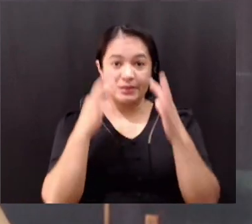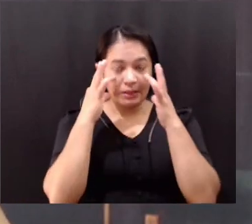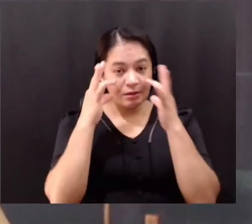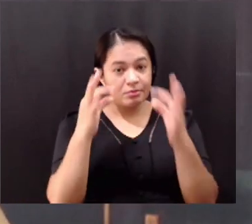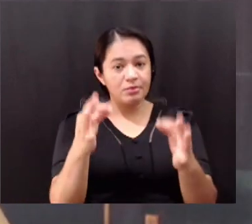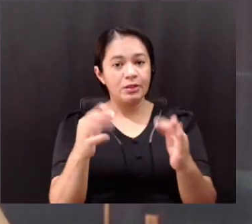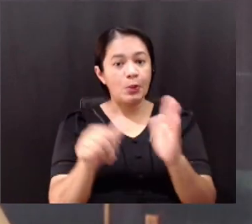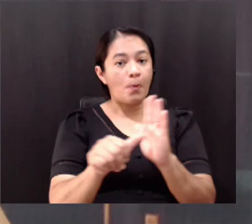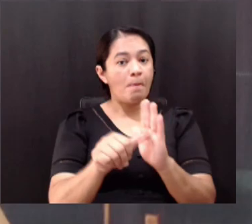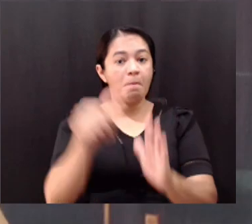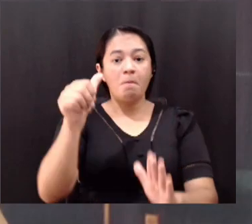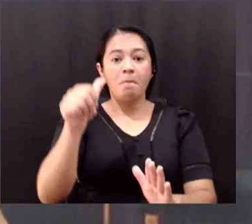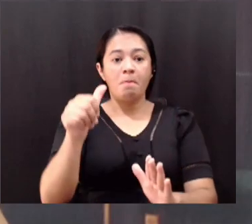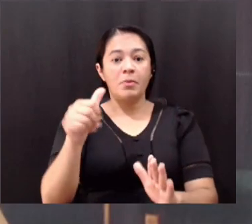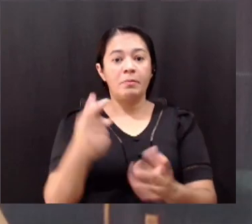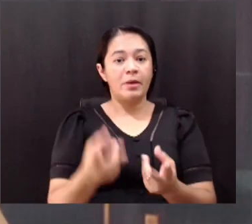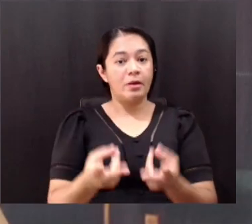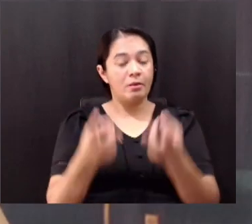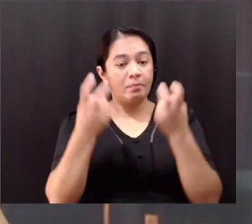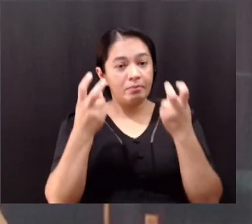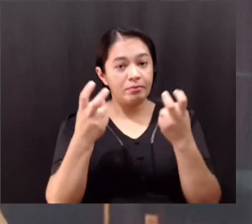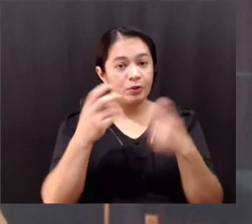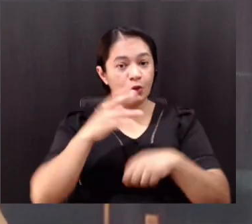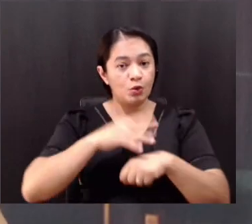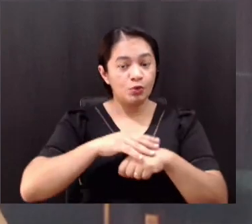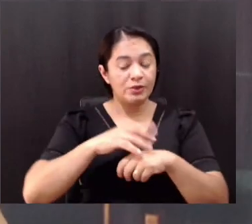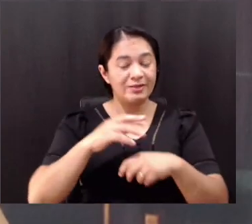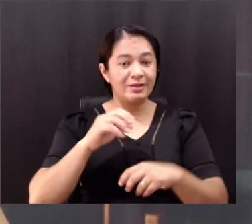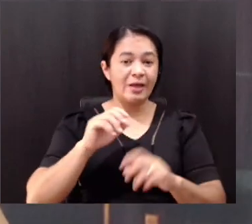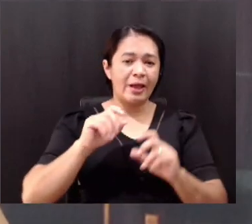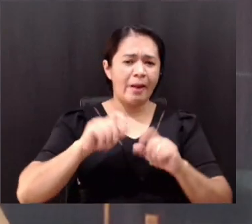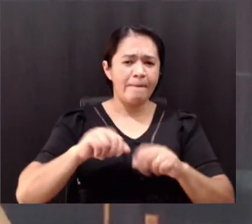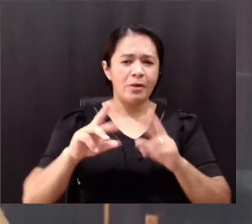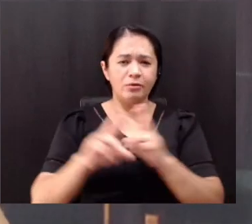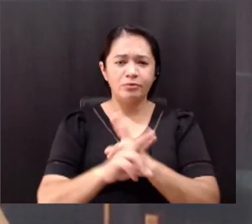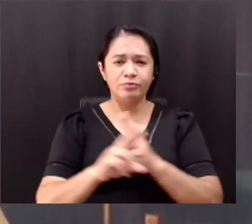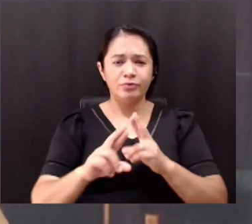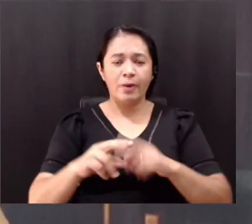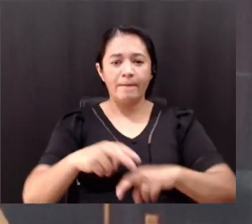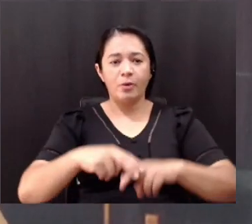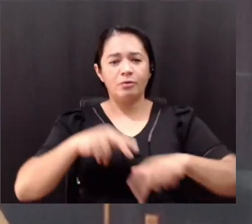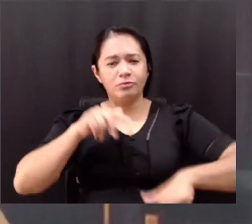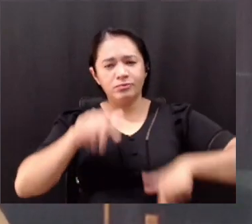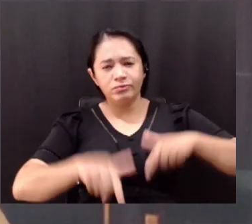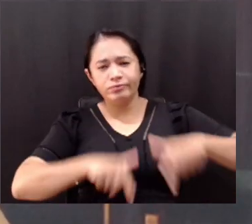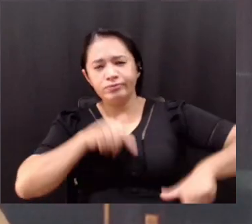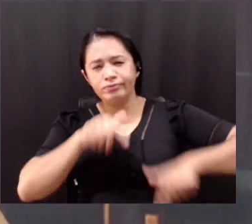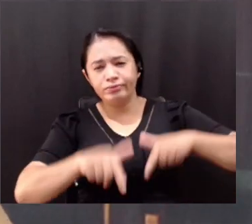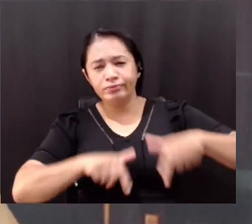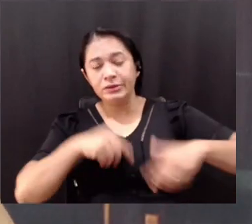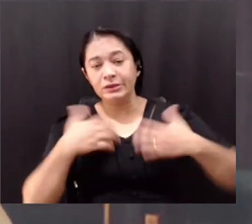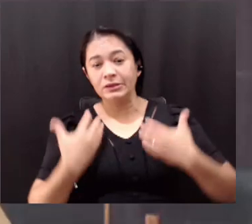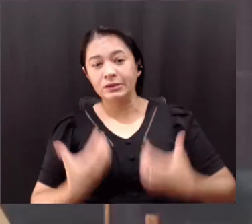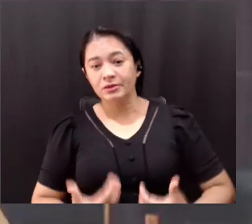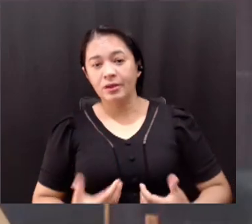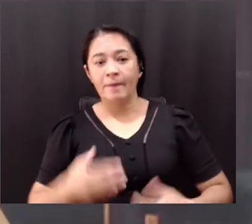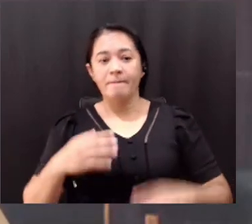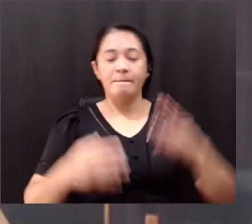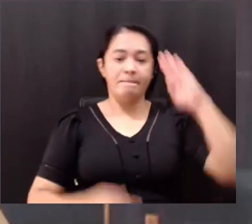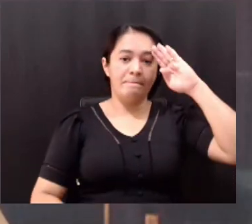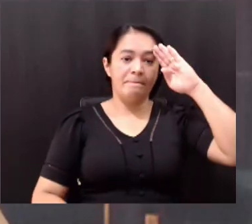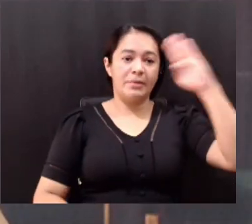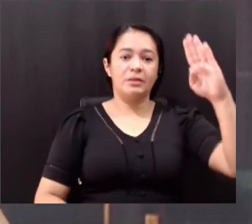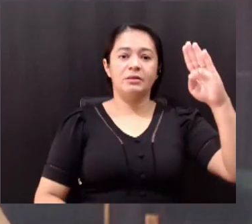um adoecimento que possa estar relacionado com uma sobrecarga de trabalho, principalmente buscada pelo